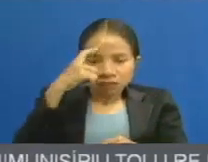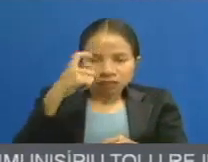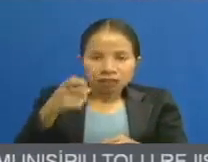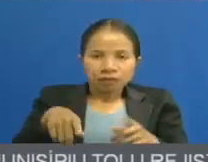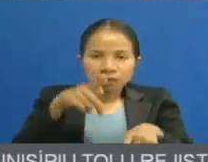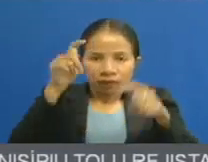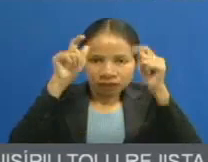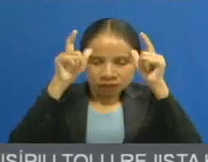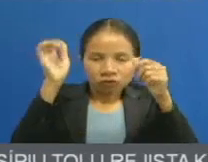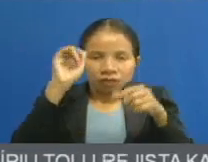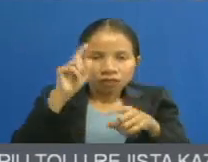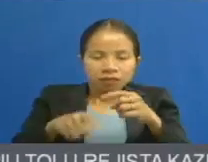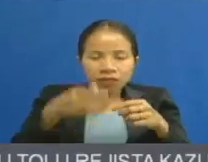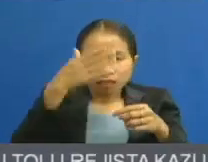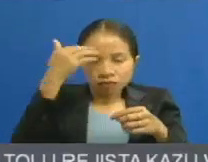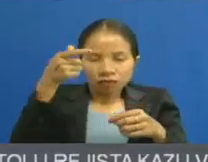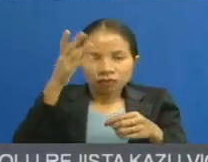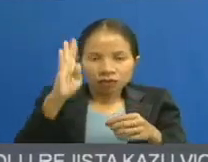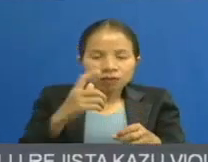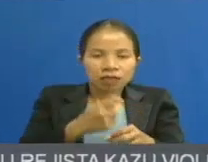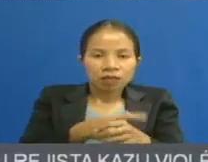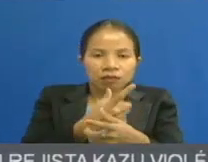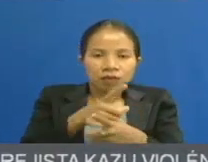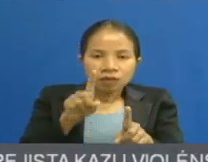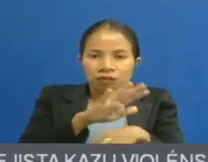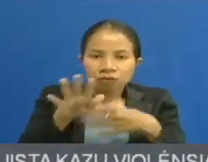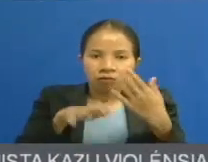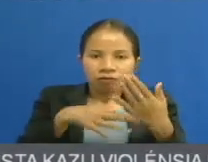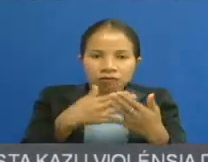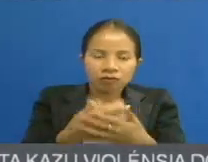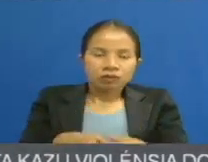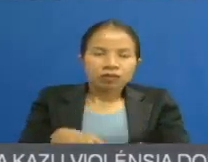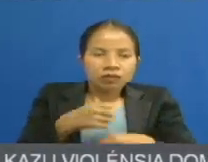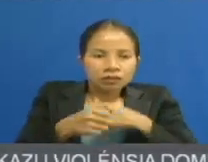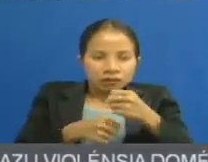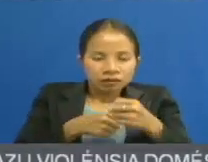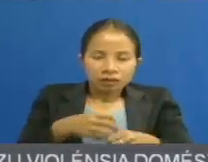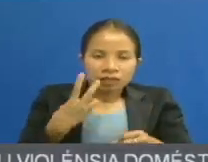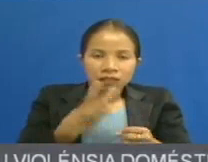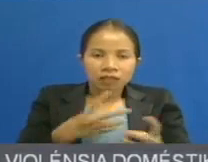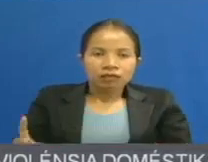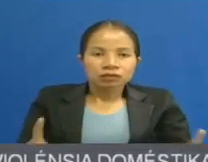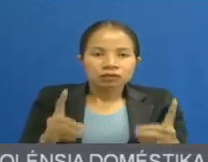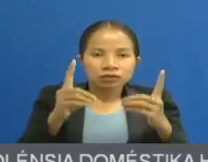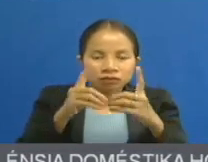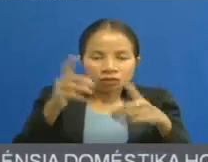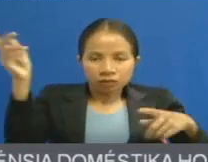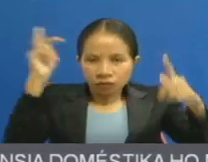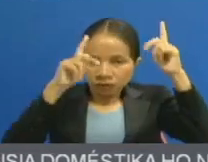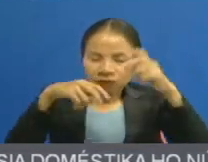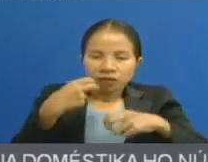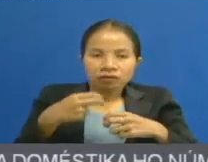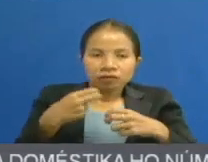Timor Wansira la bele haluha maroma kia situ sound liberdade hutu-hutu. Jesus alara ita suru situ de